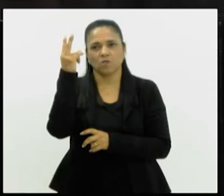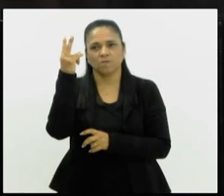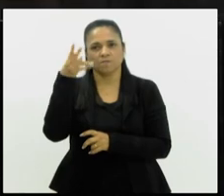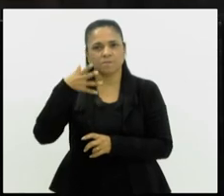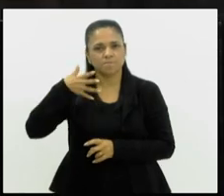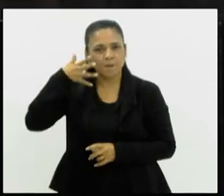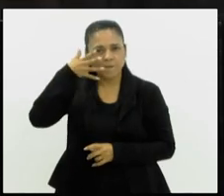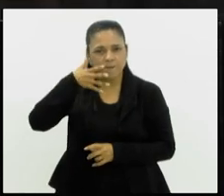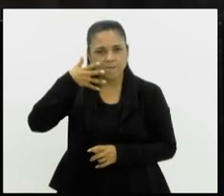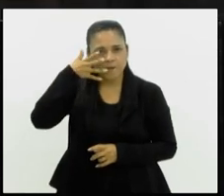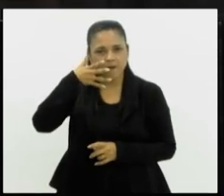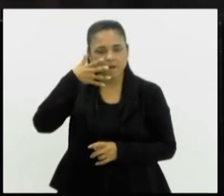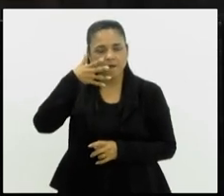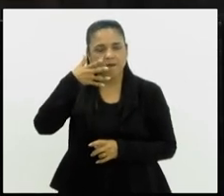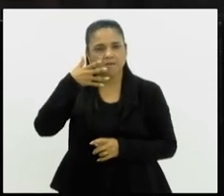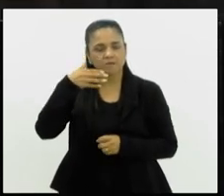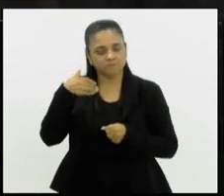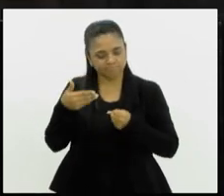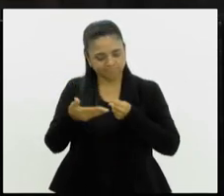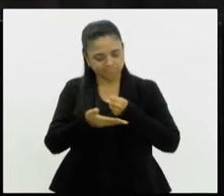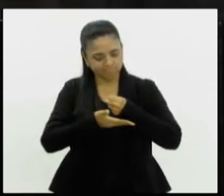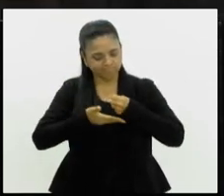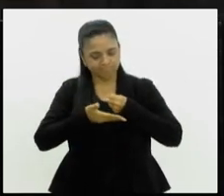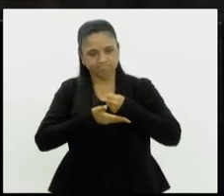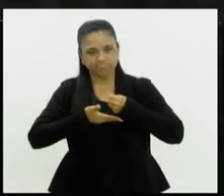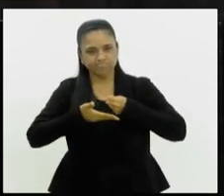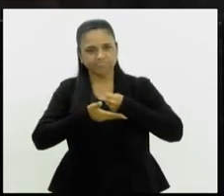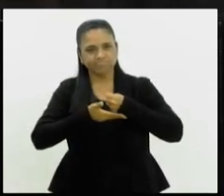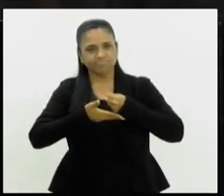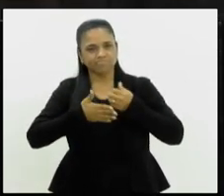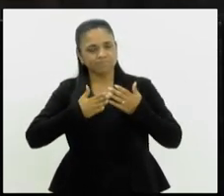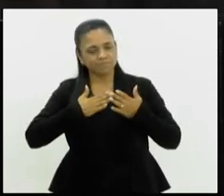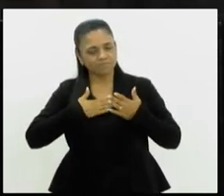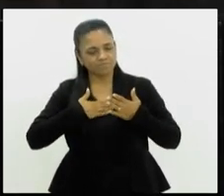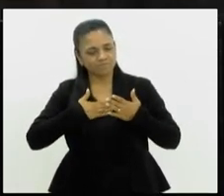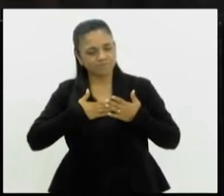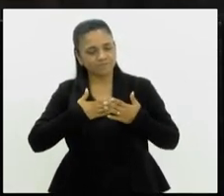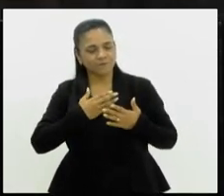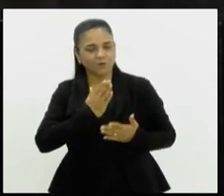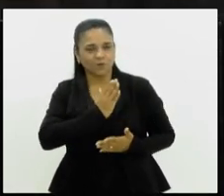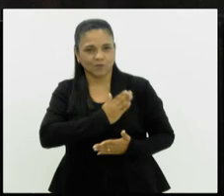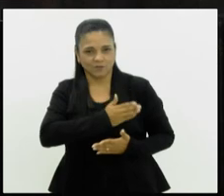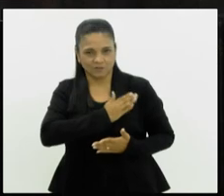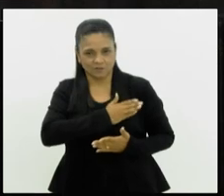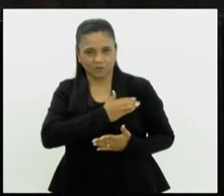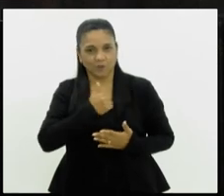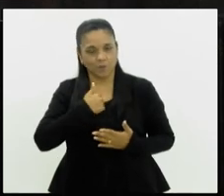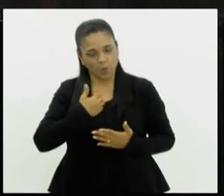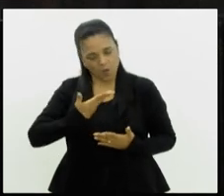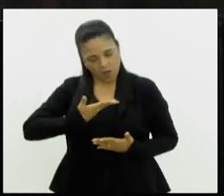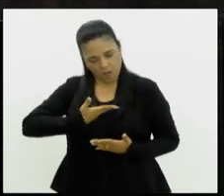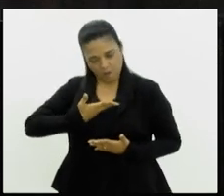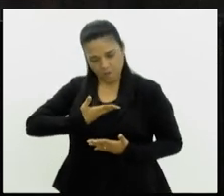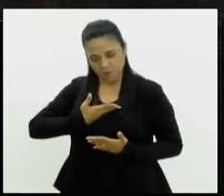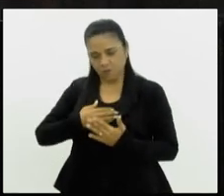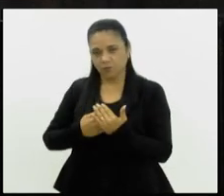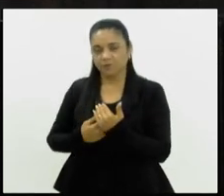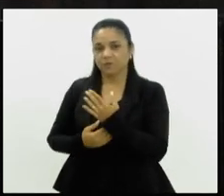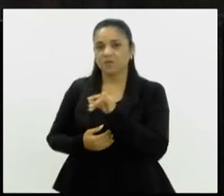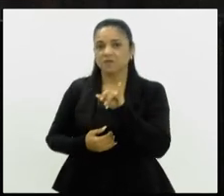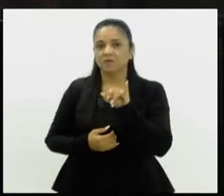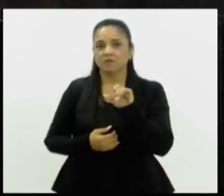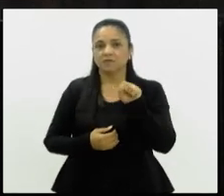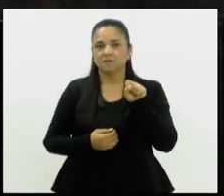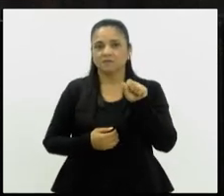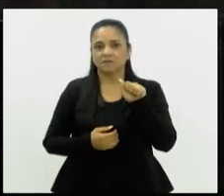que dão alicerce ao meu coração. Eu tenho a graça de ter aqui um amigo querido, que é o Isaías Carneiro, que está